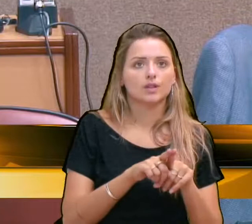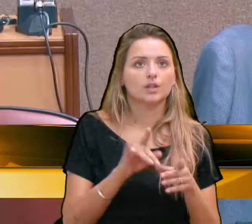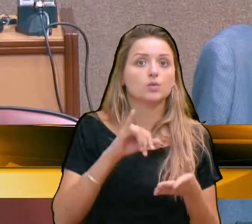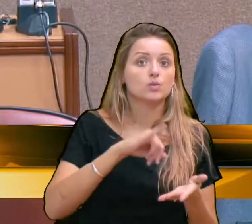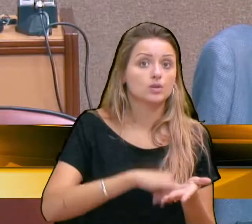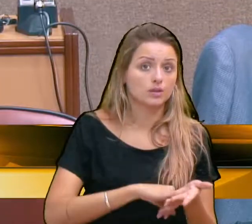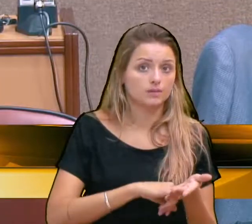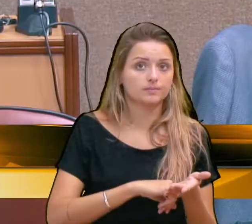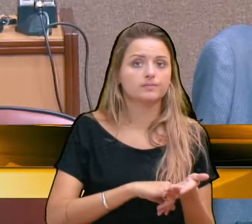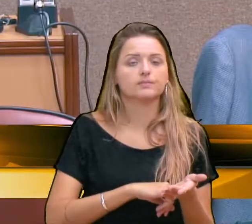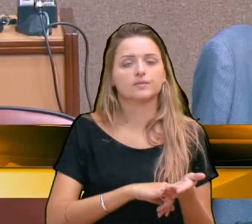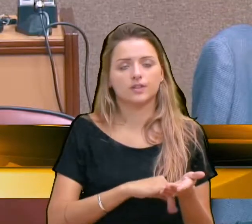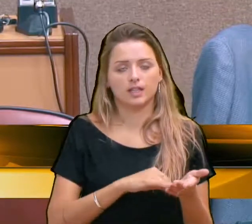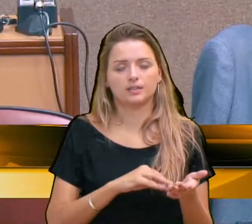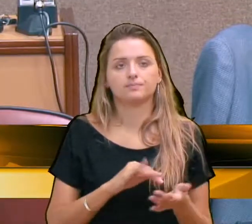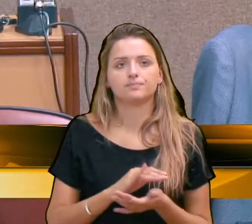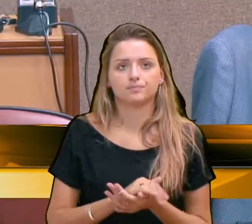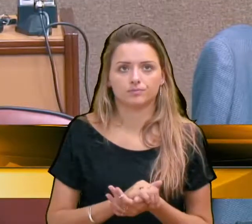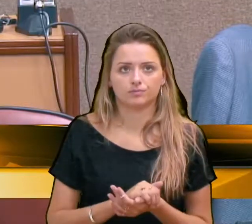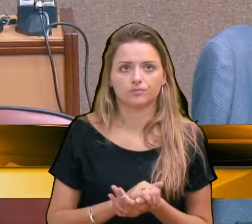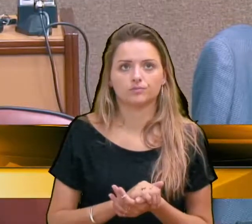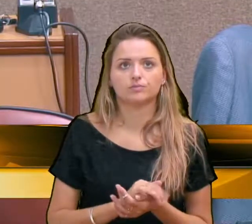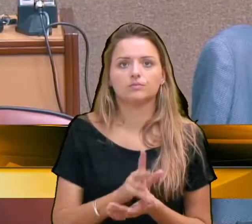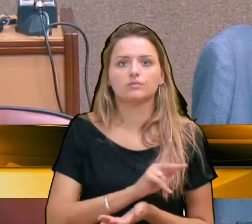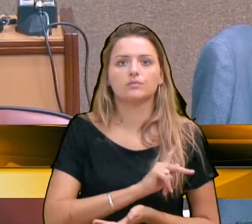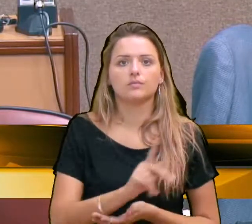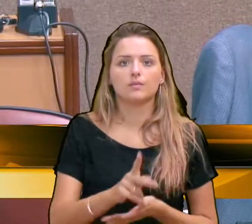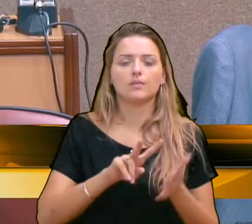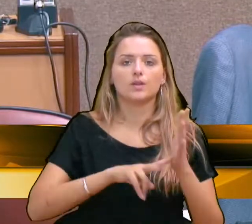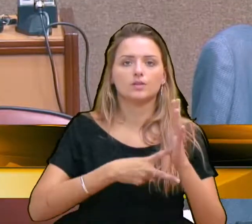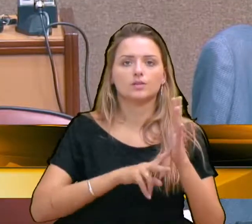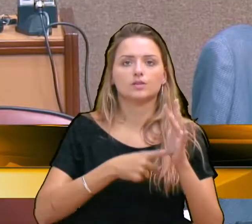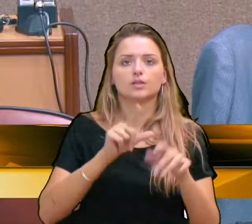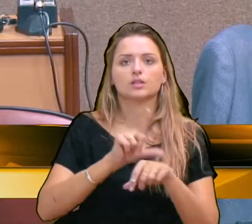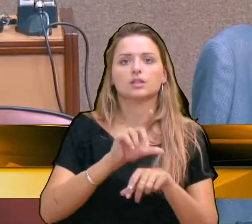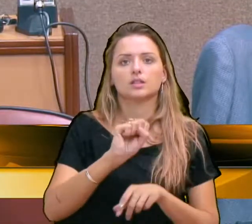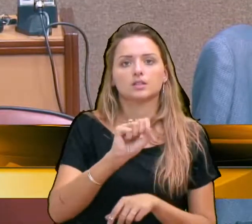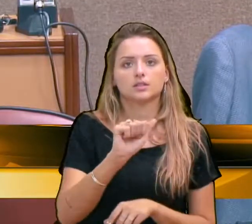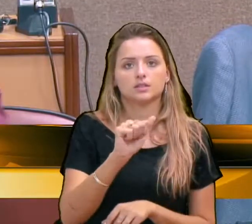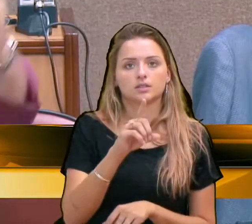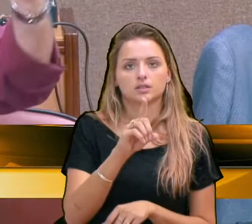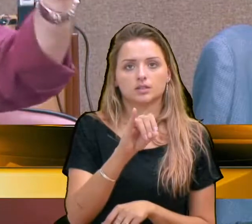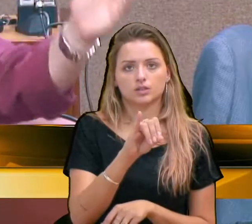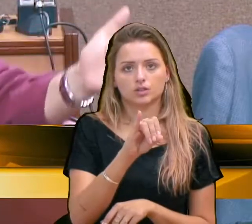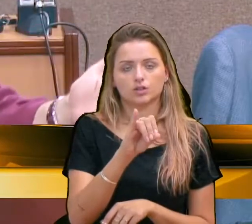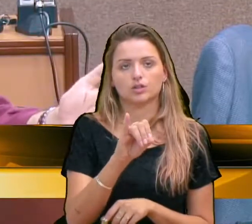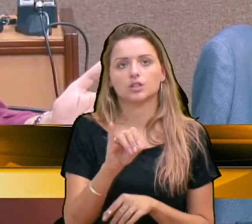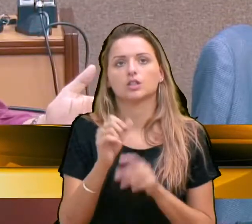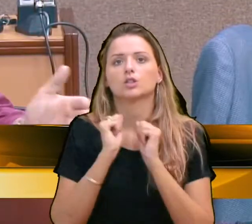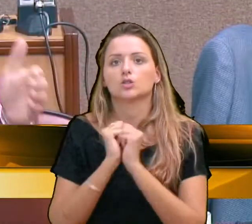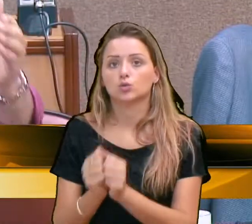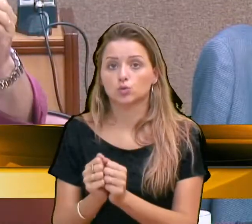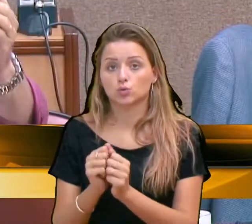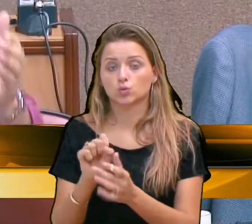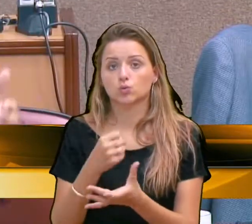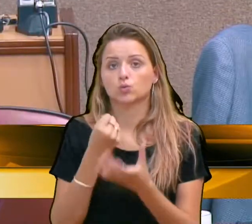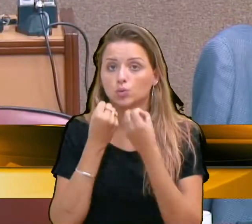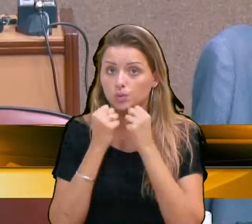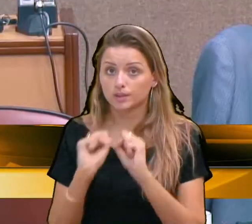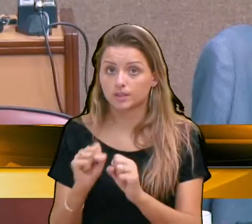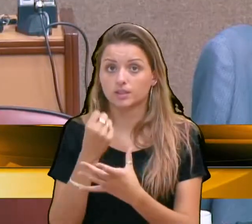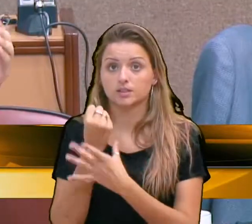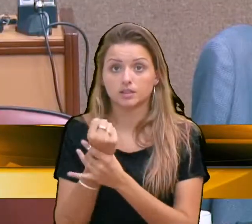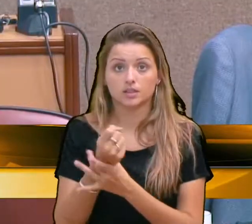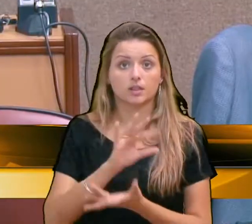esse assunto, essa semana voltou à pauta, né, o presidente do Sindicato de Lojas, Sadi Donazolo, reuniu ali a Secretaria de Segurança, Brigada